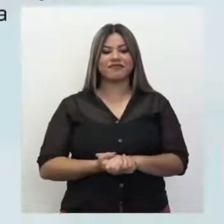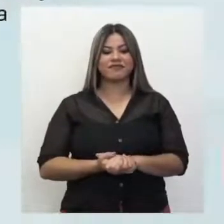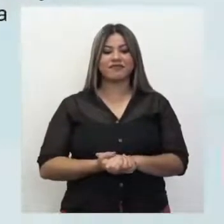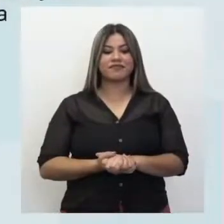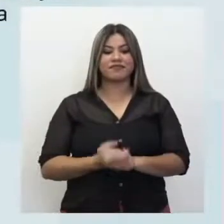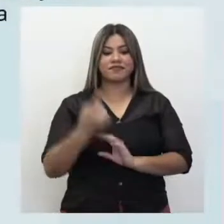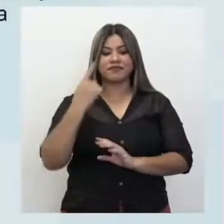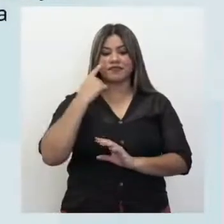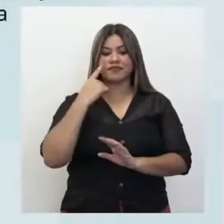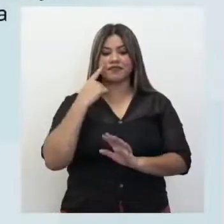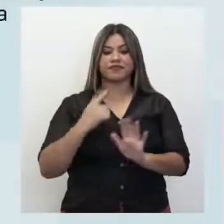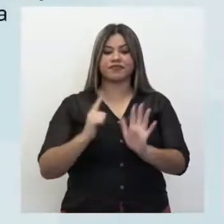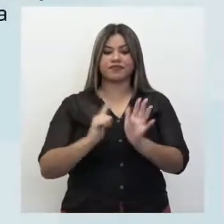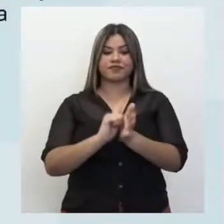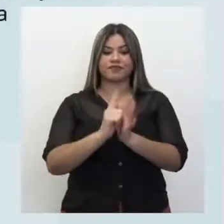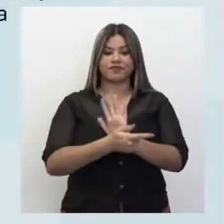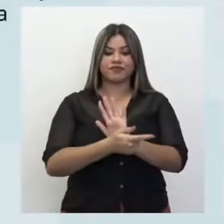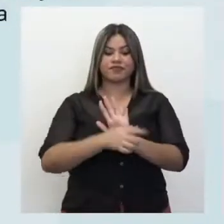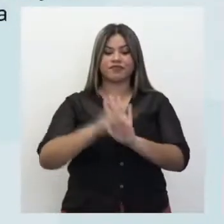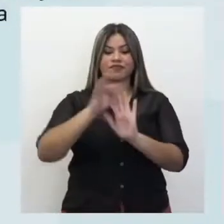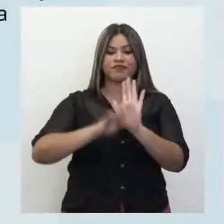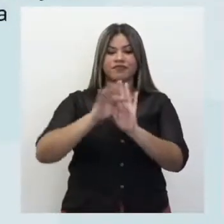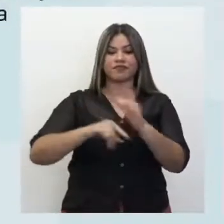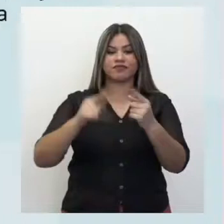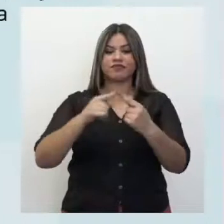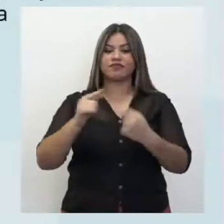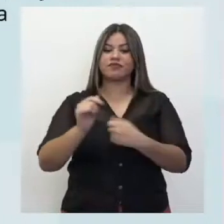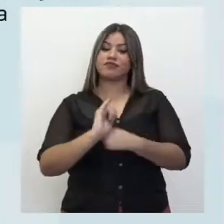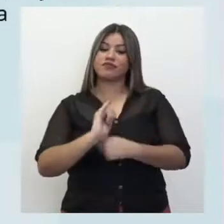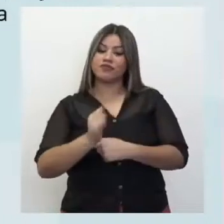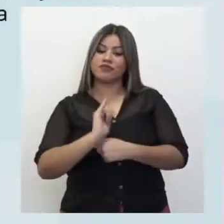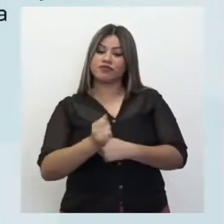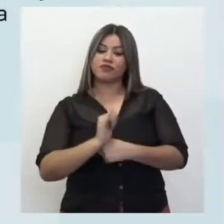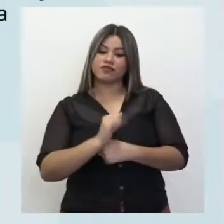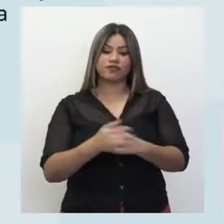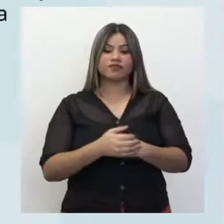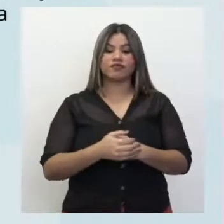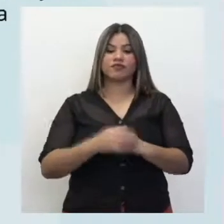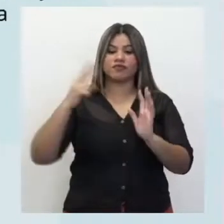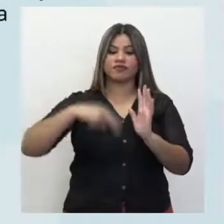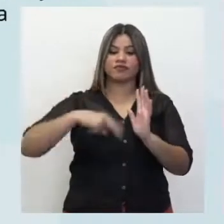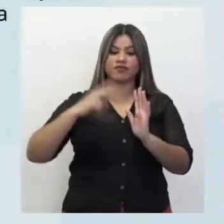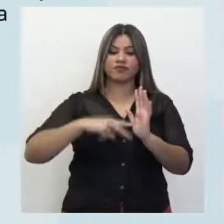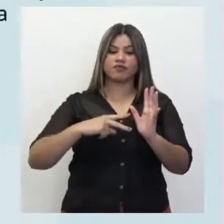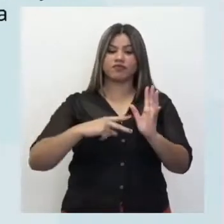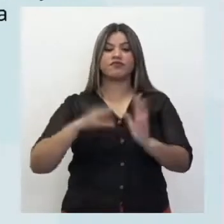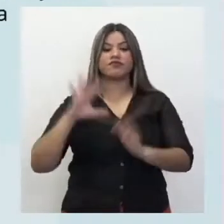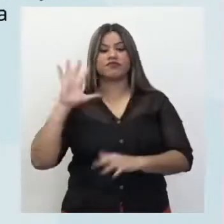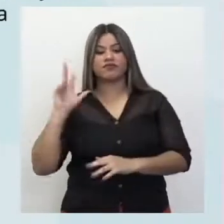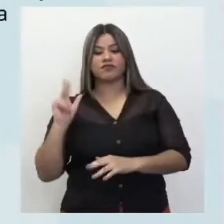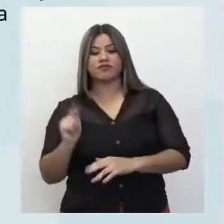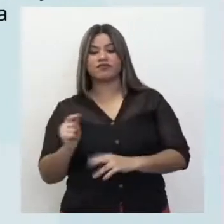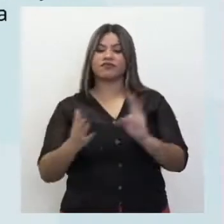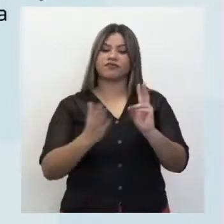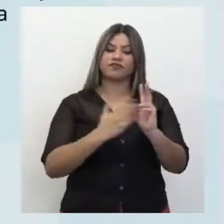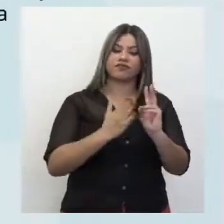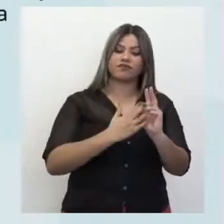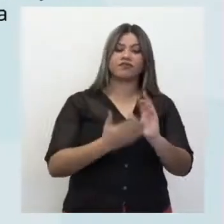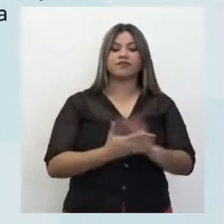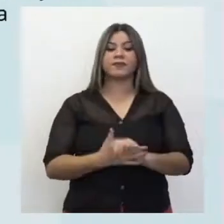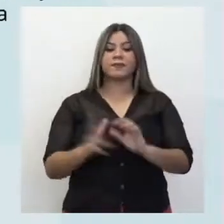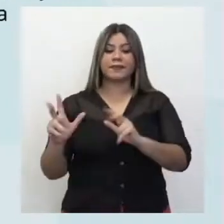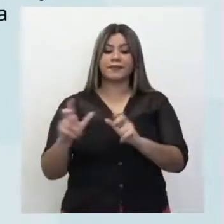gênero textual conto e suas características, ler e interpretar contos africanos e indígenas e reconhecer a importância